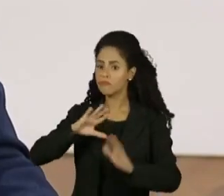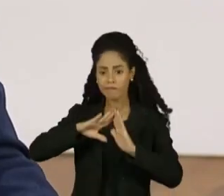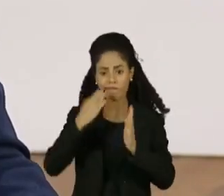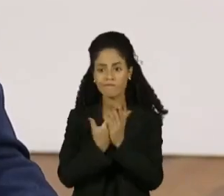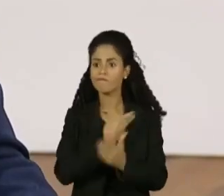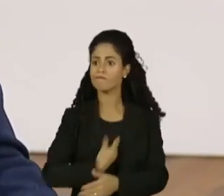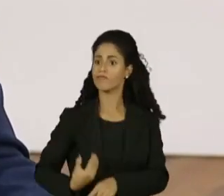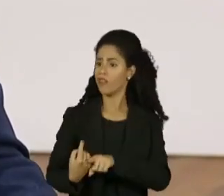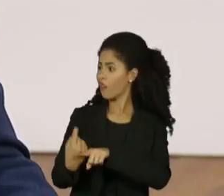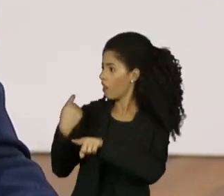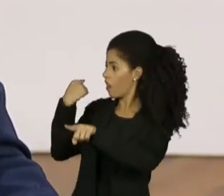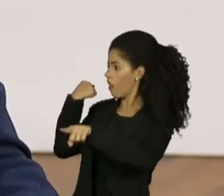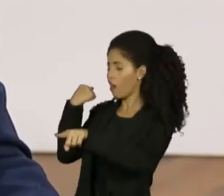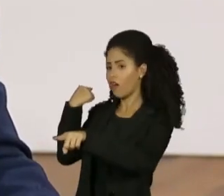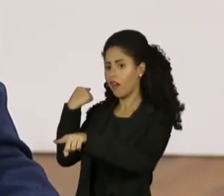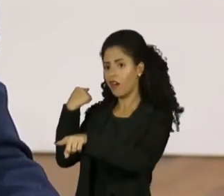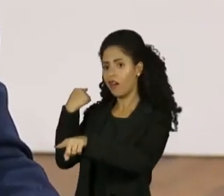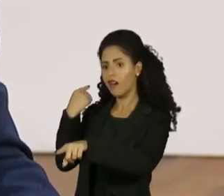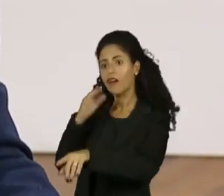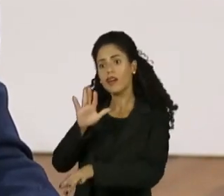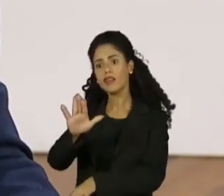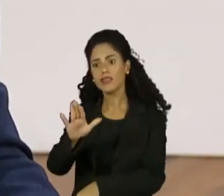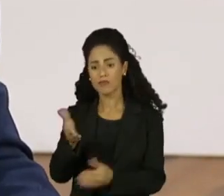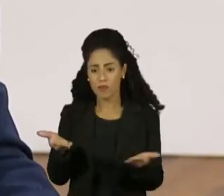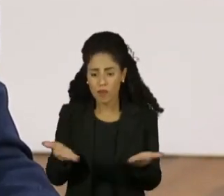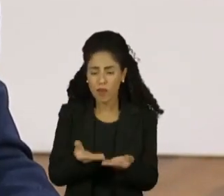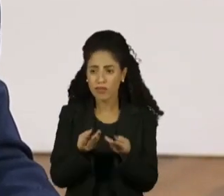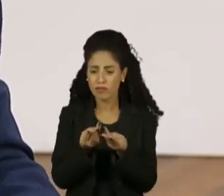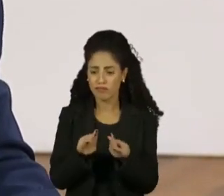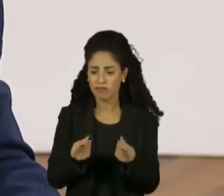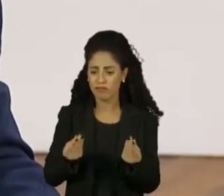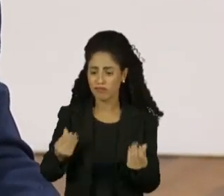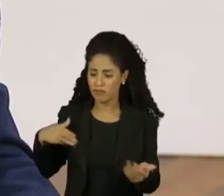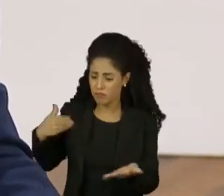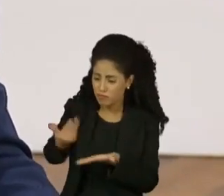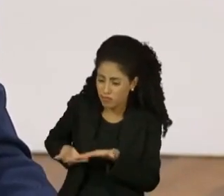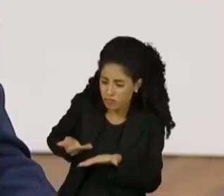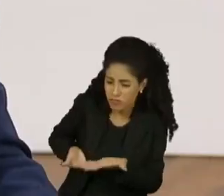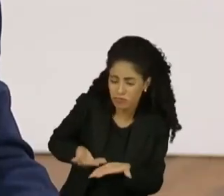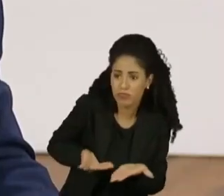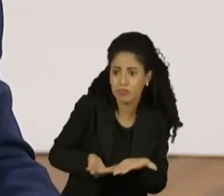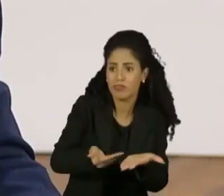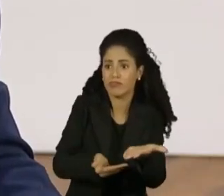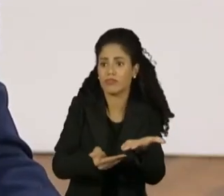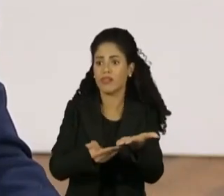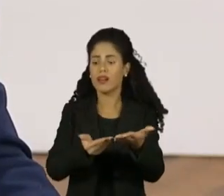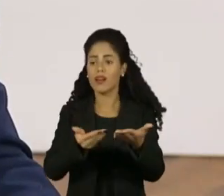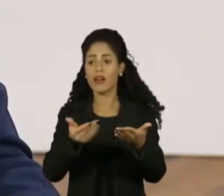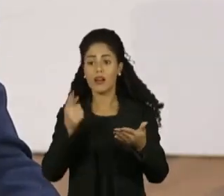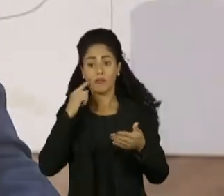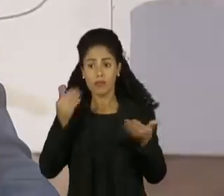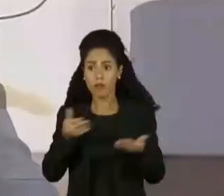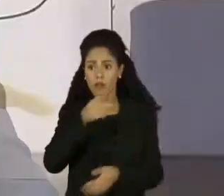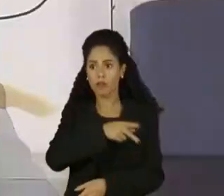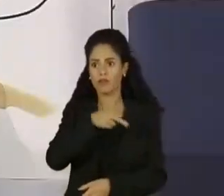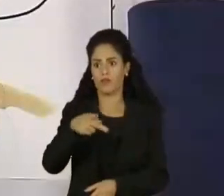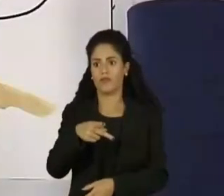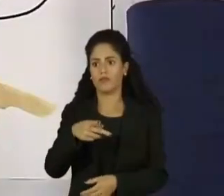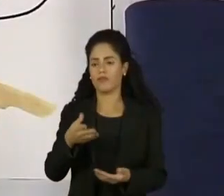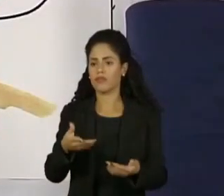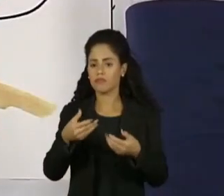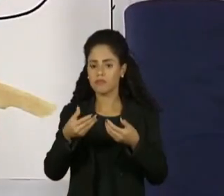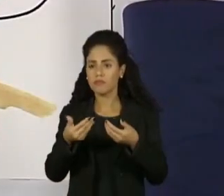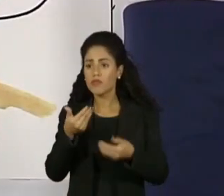naquela época. Então houve uma fragilização do processo de formação de professores, que coincidiu, infelizmente, com a